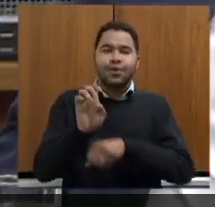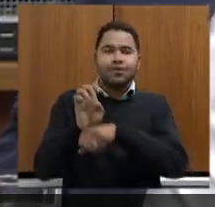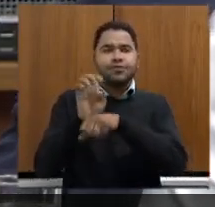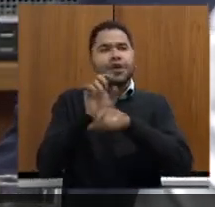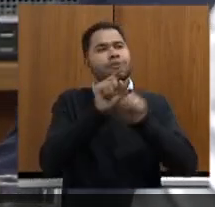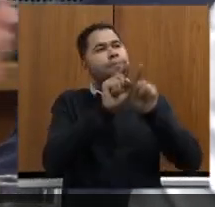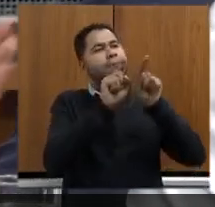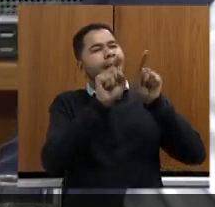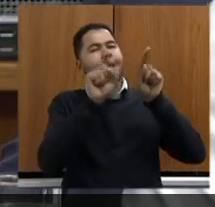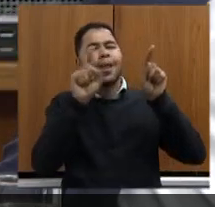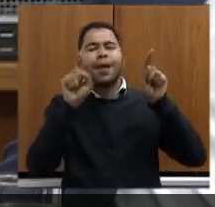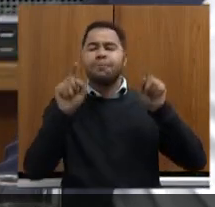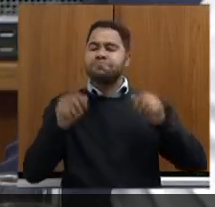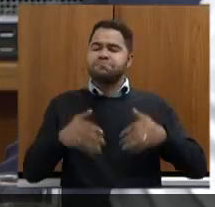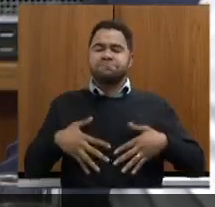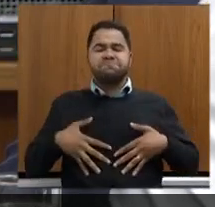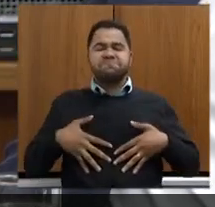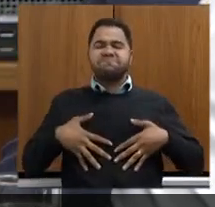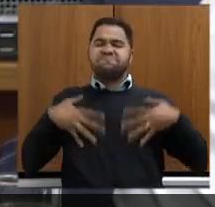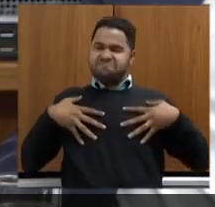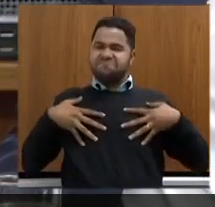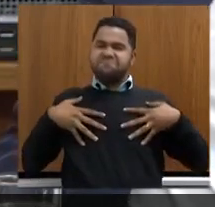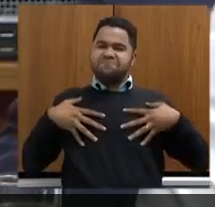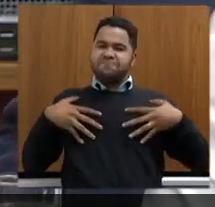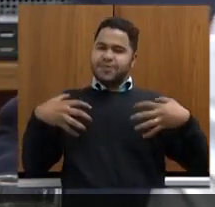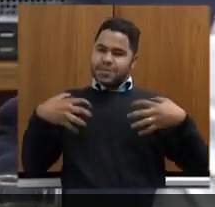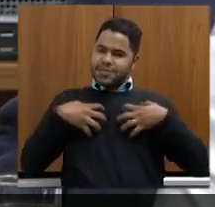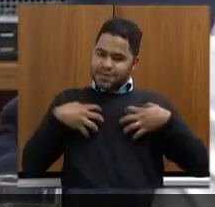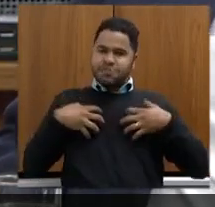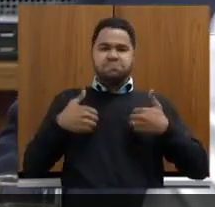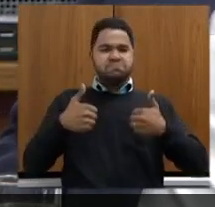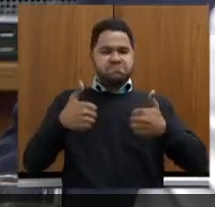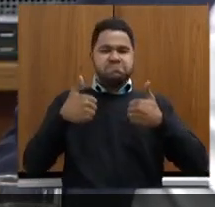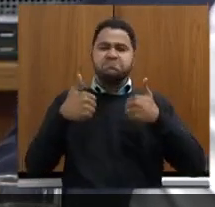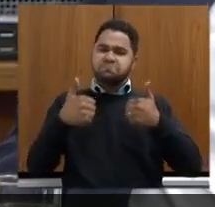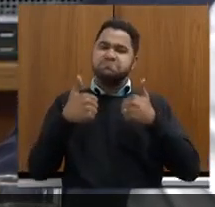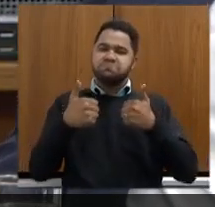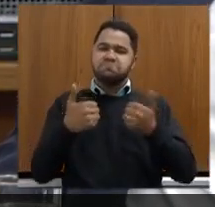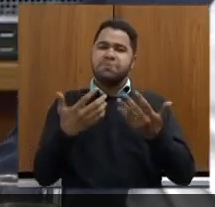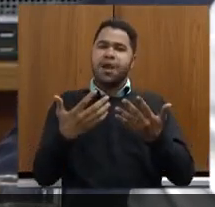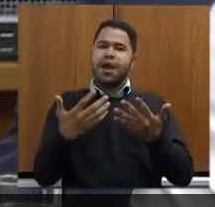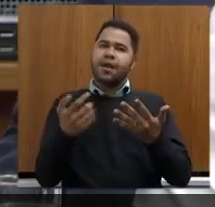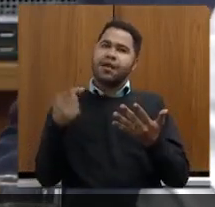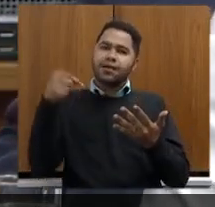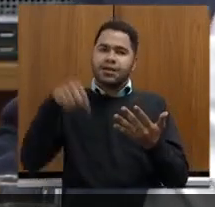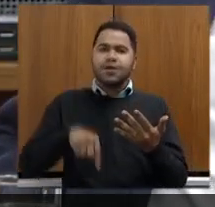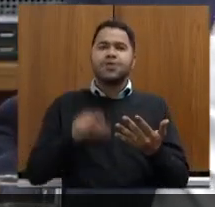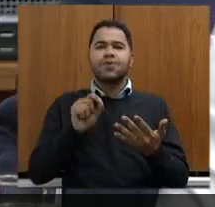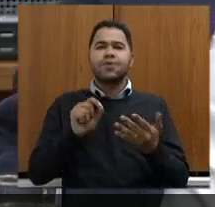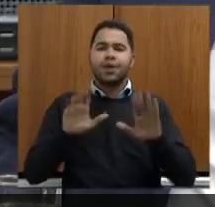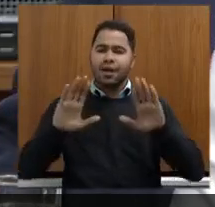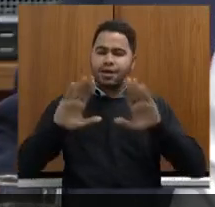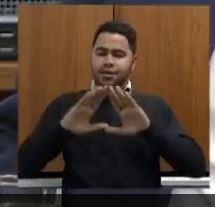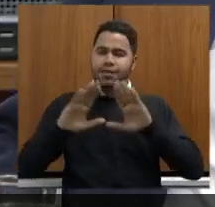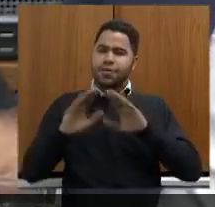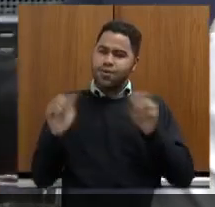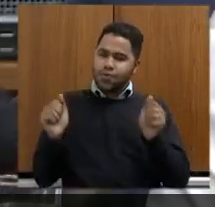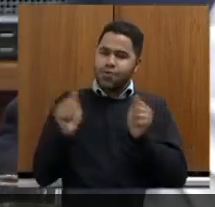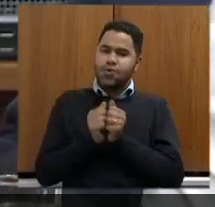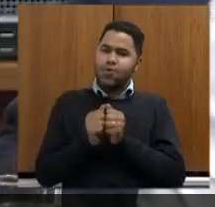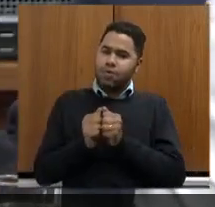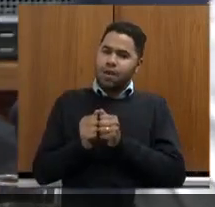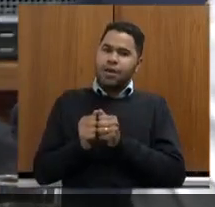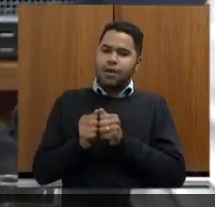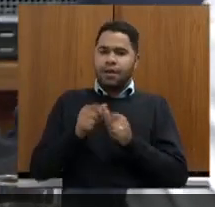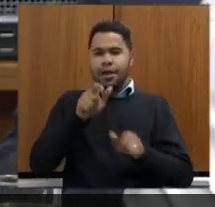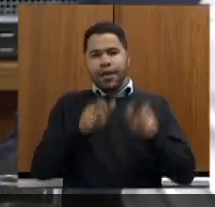de peito erguido de peito aberto no sentimento de que valeu a pena né temos aqui na Assembleia junto com esses